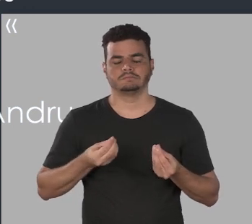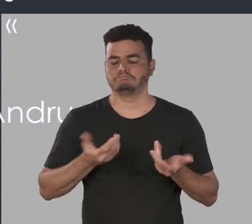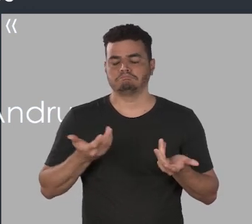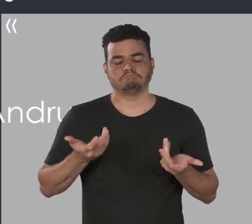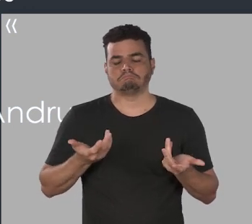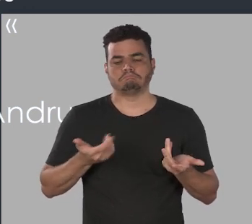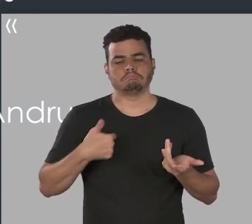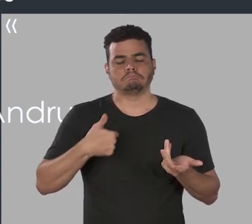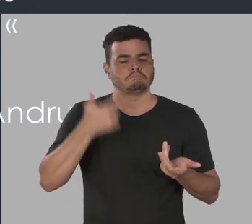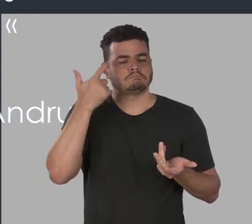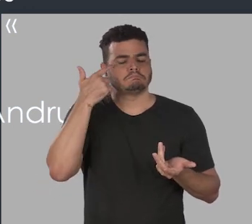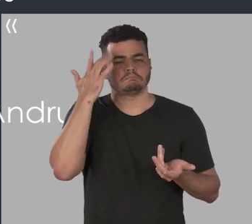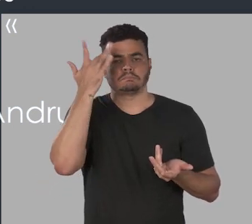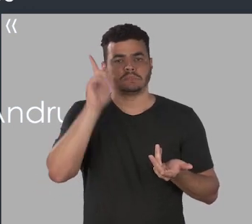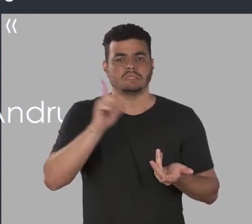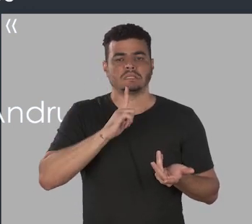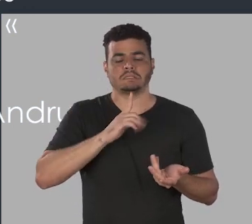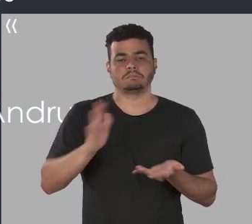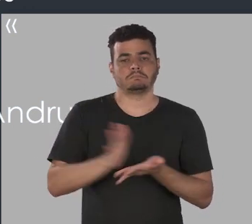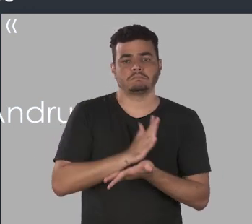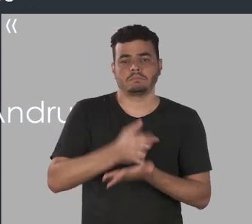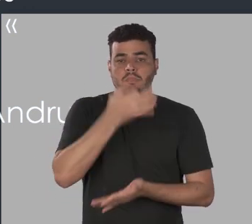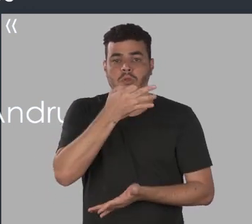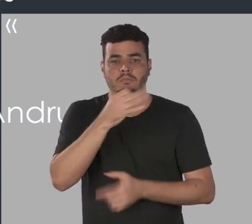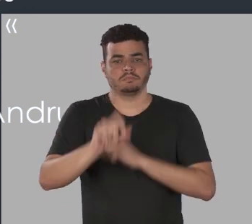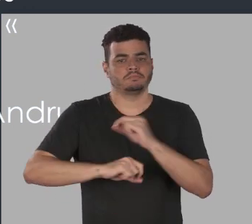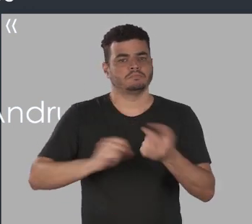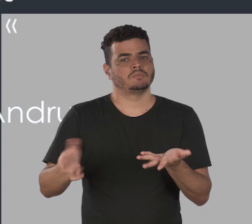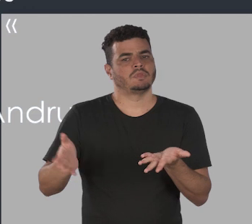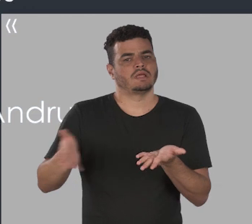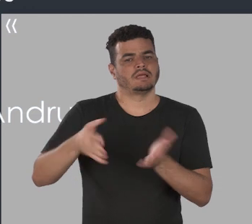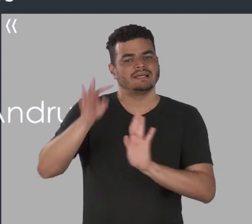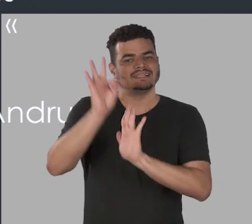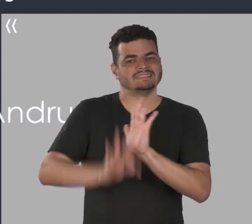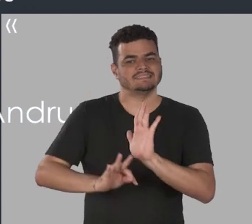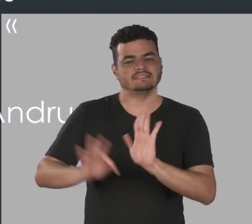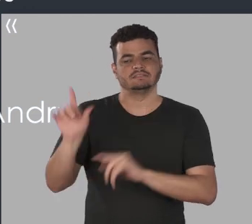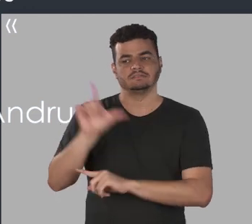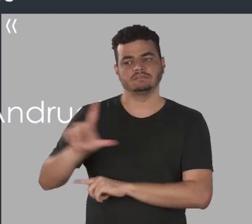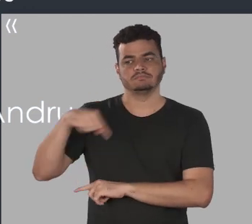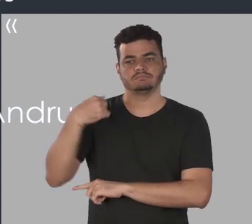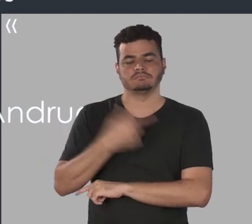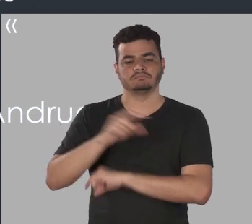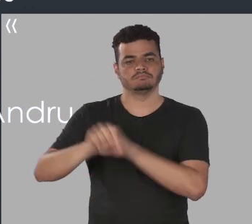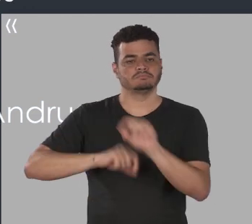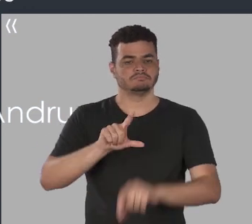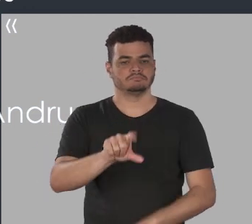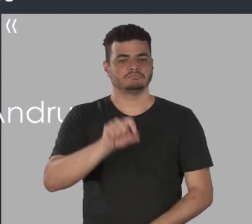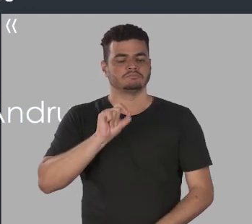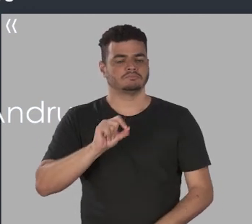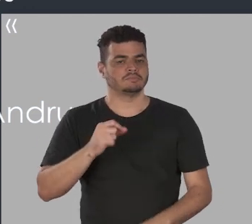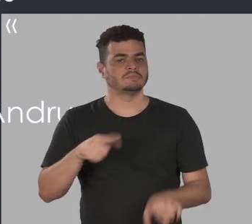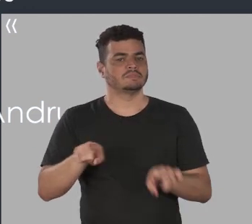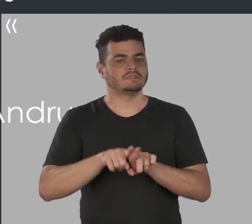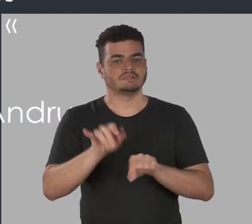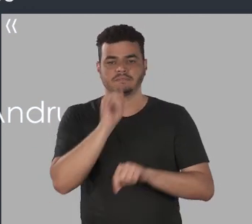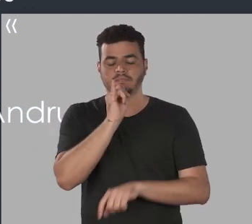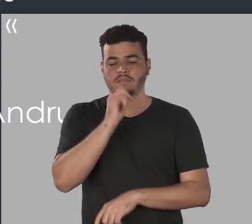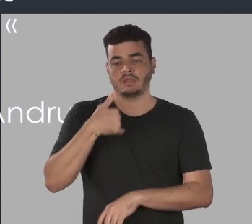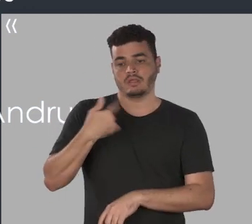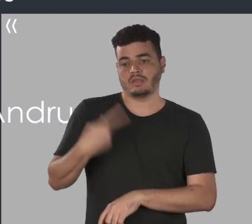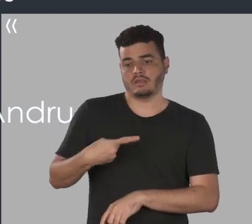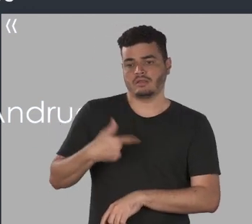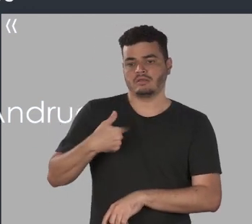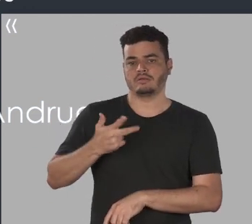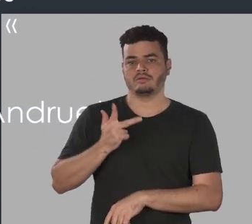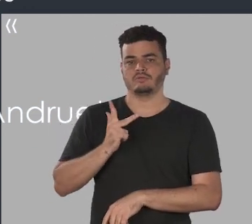tem, não sei, certos argumentos dos textos literários que por aí se objetam, Por exemplo,